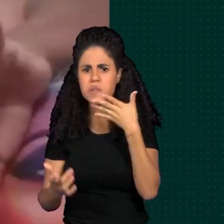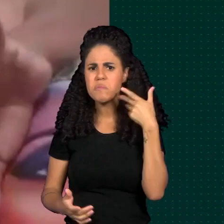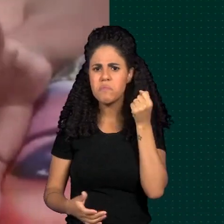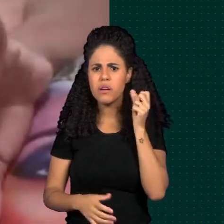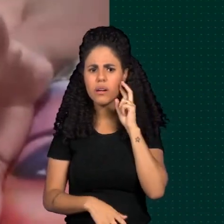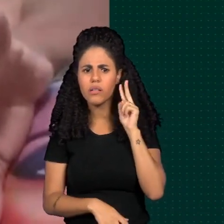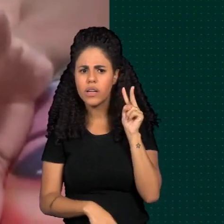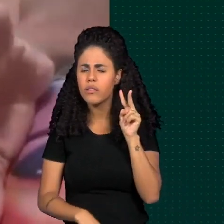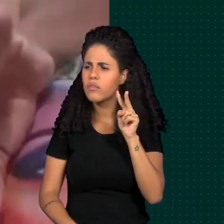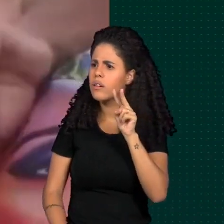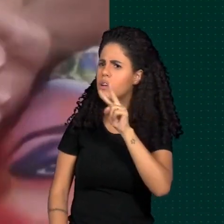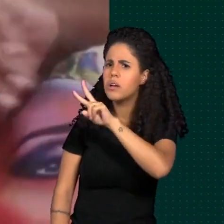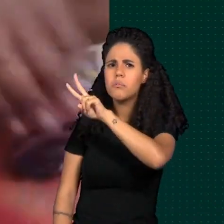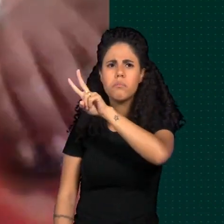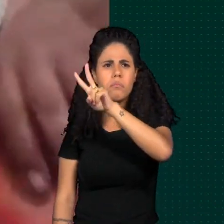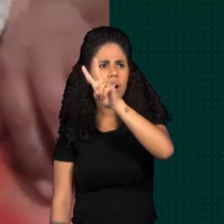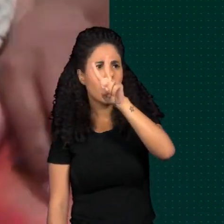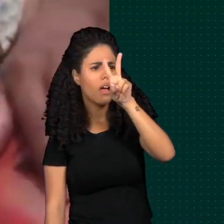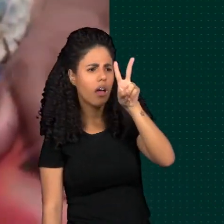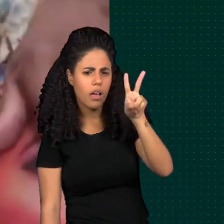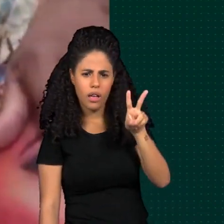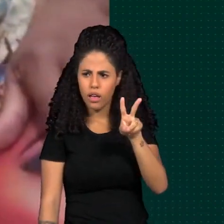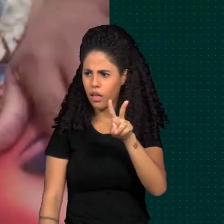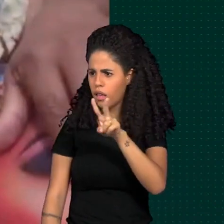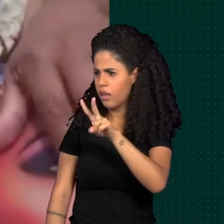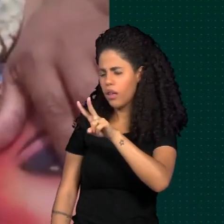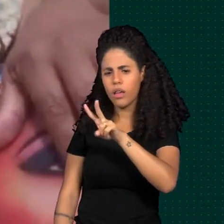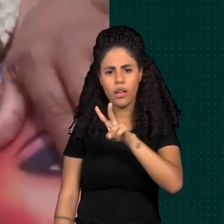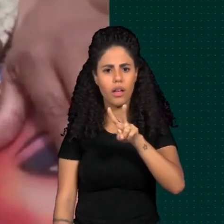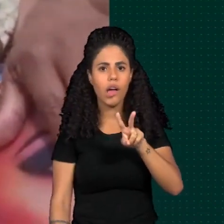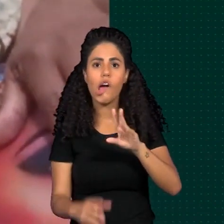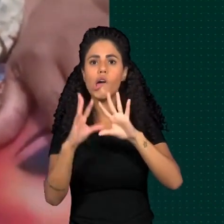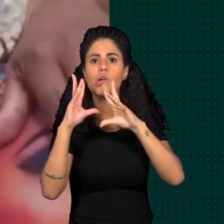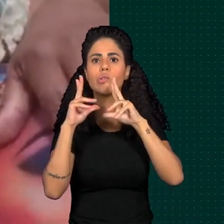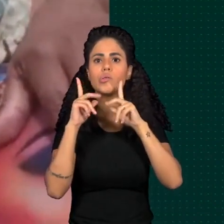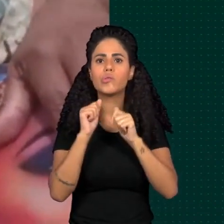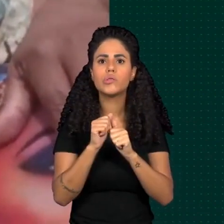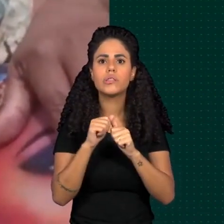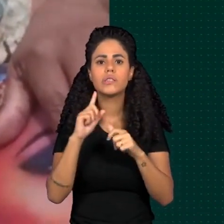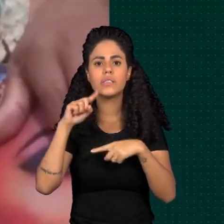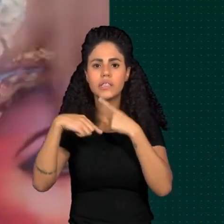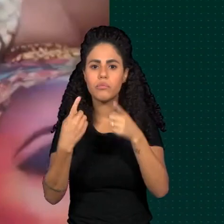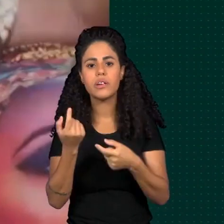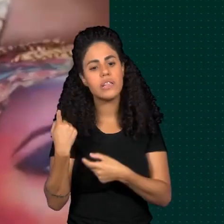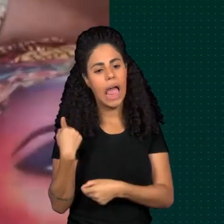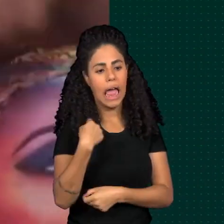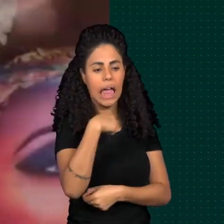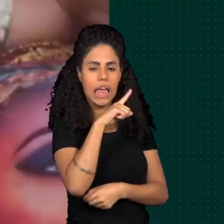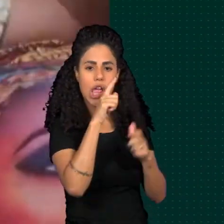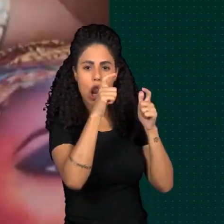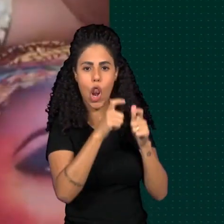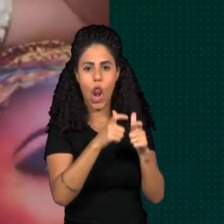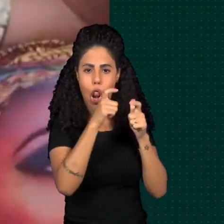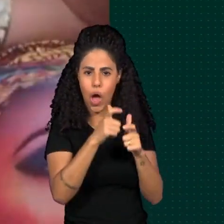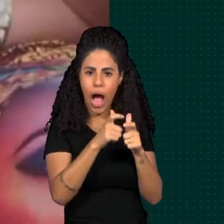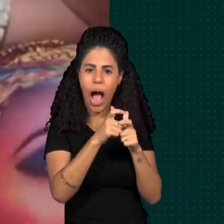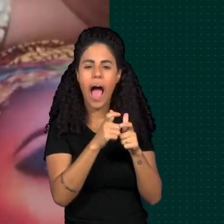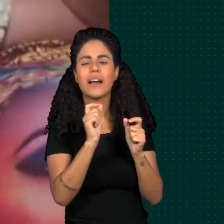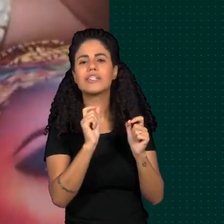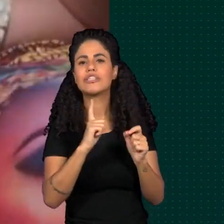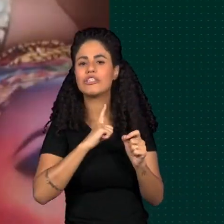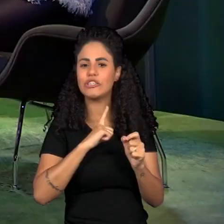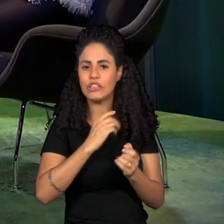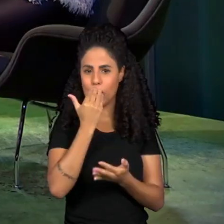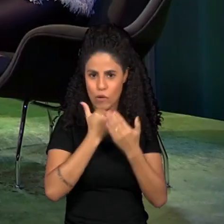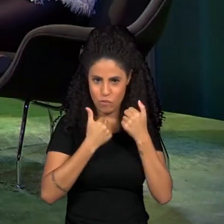entravam, olhavam de passagem e iam para o local onde estavam servindo o coquetel. E nós ficamos vendo as